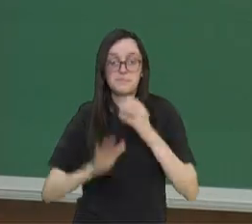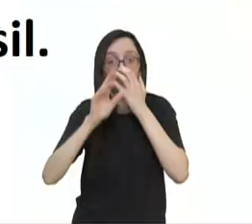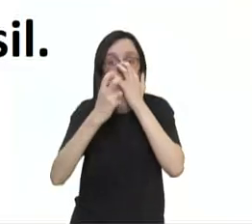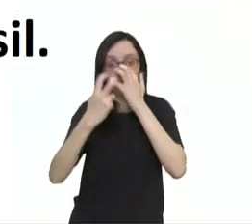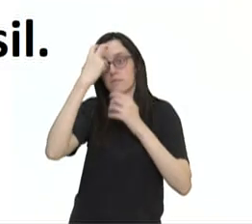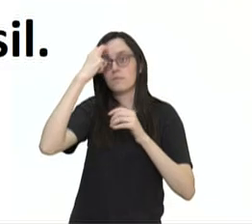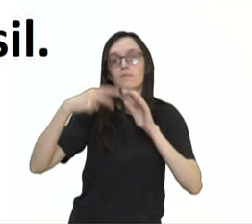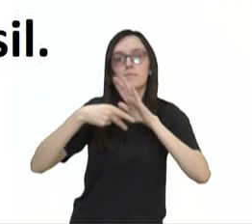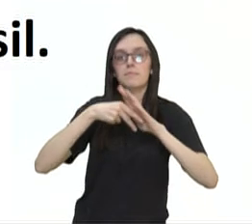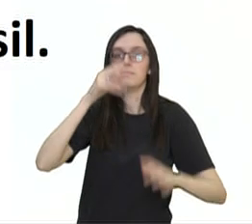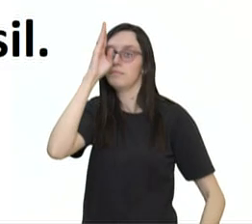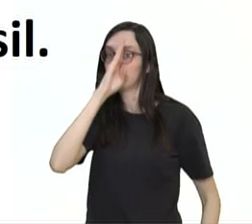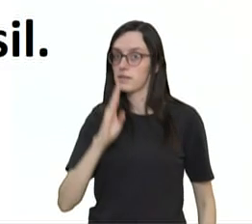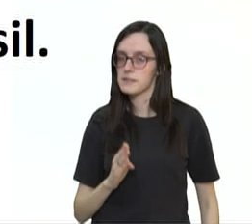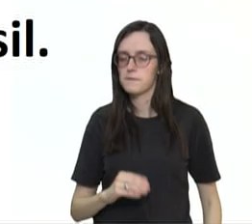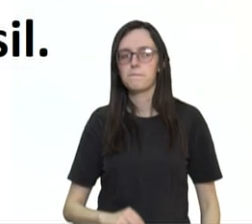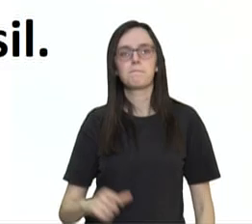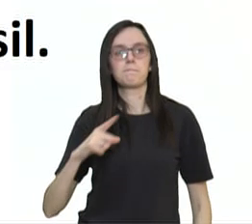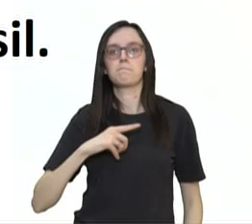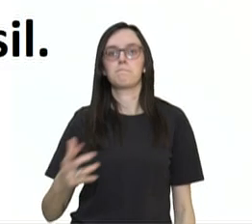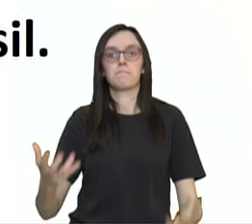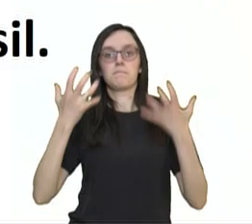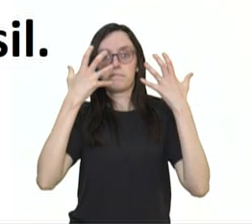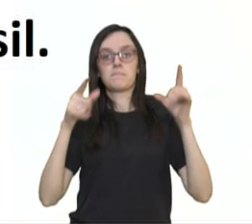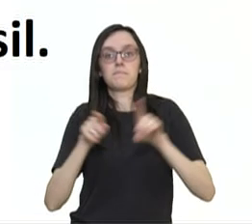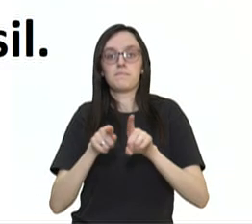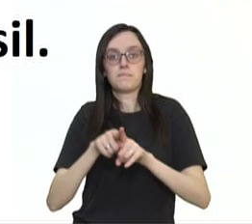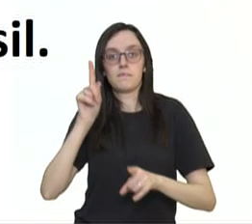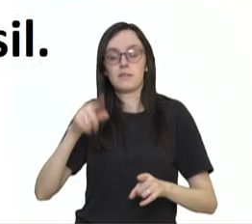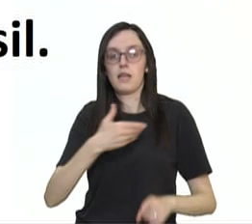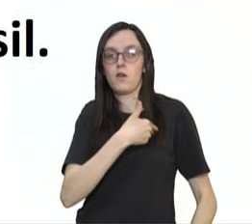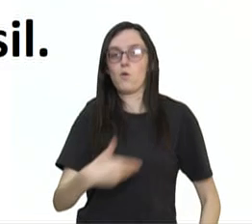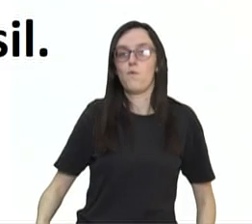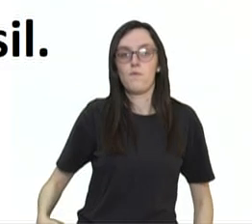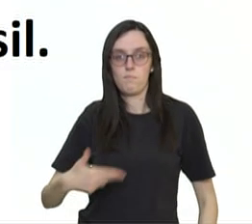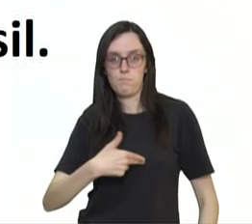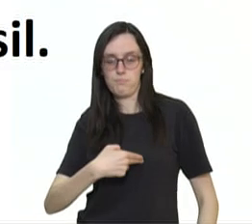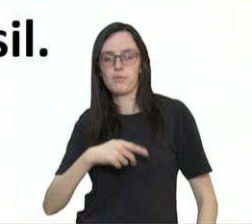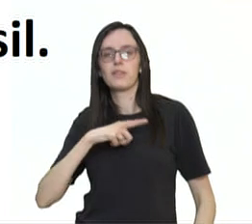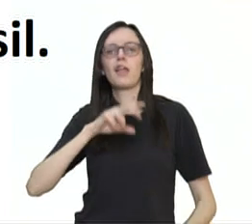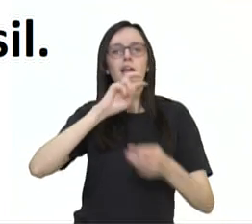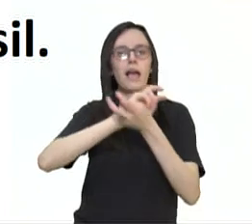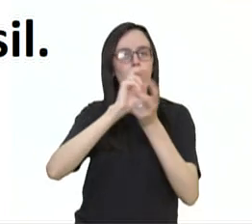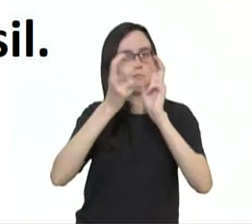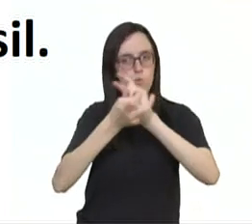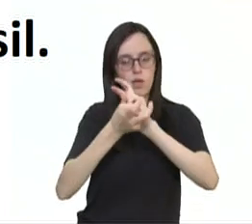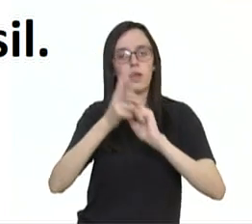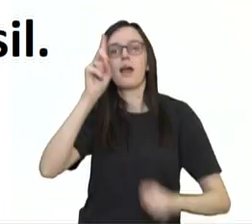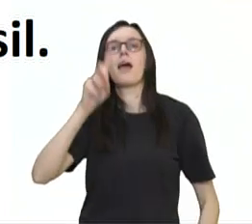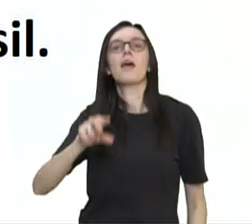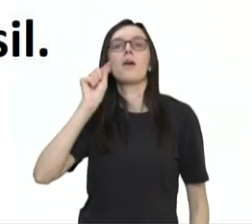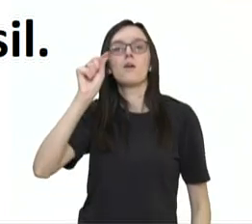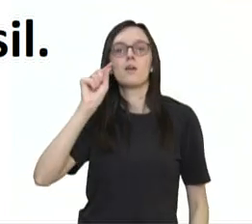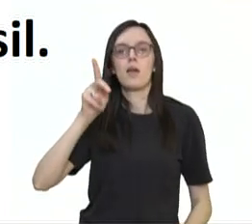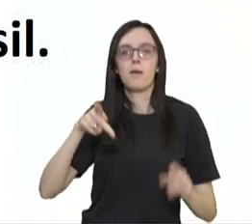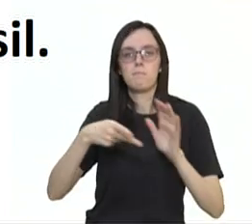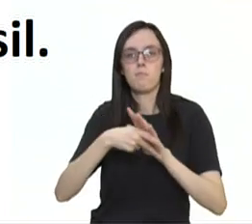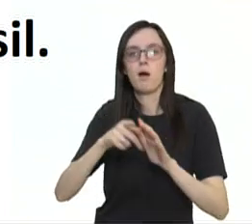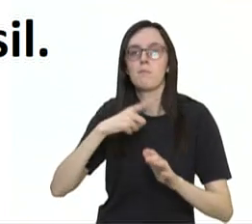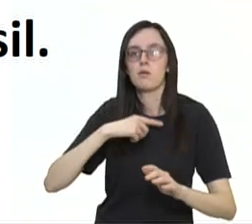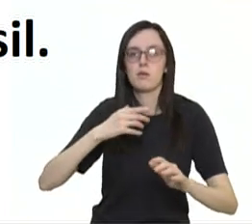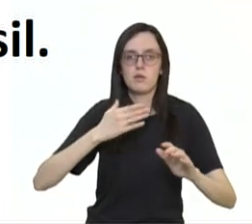cultura popular no Brasil também ganhou destaque nesse governo Getúlio Vargas. A capoeira foi denominada arte